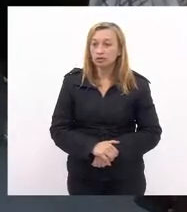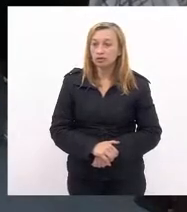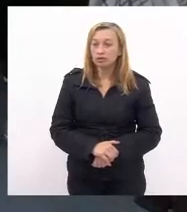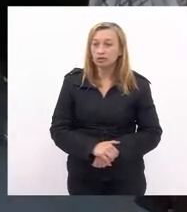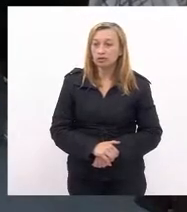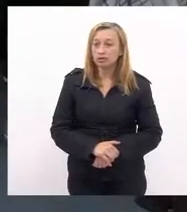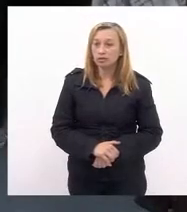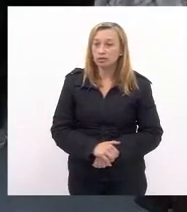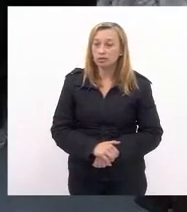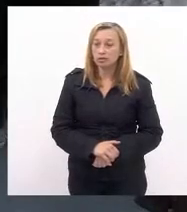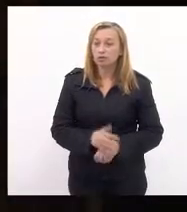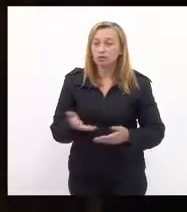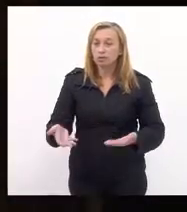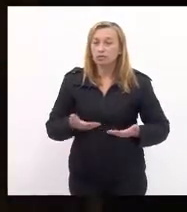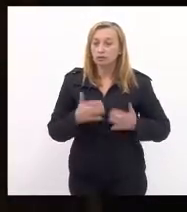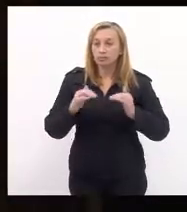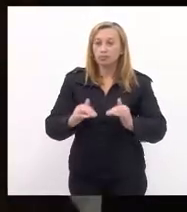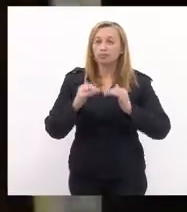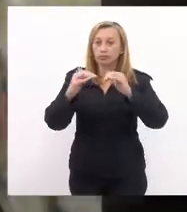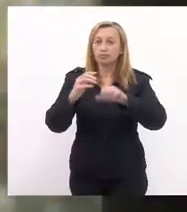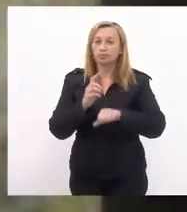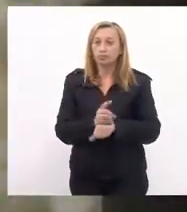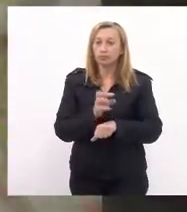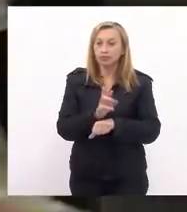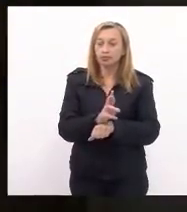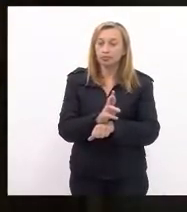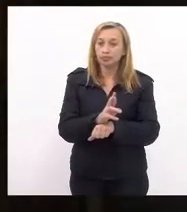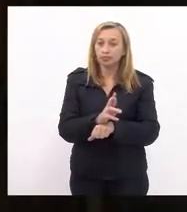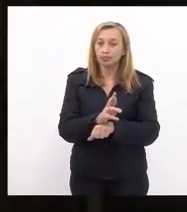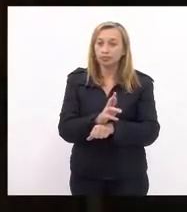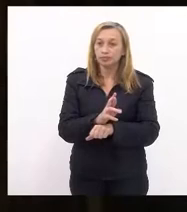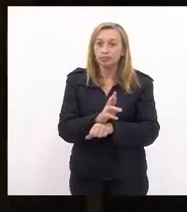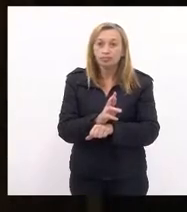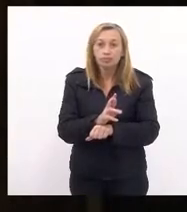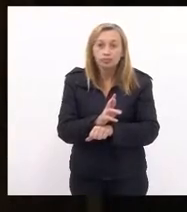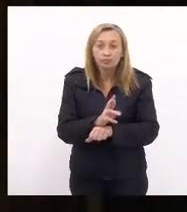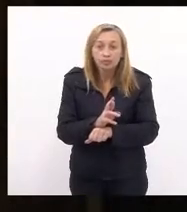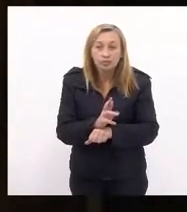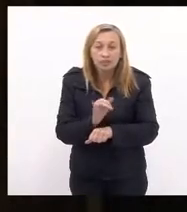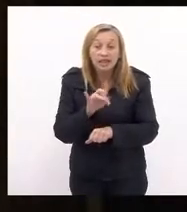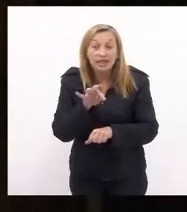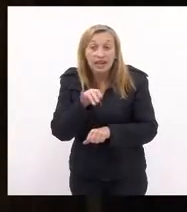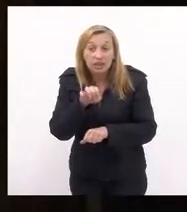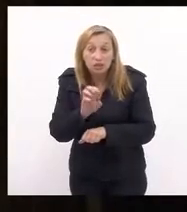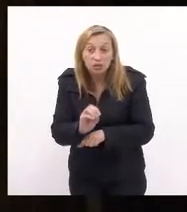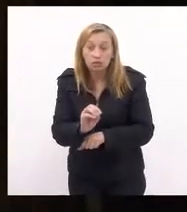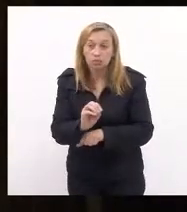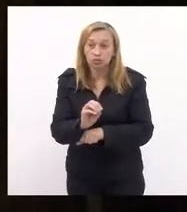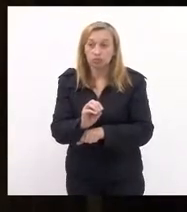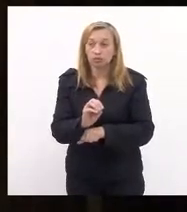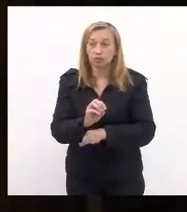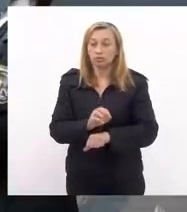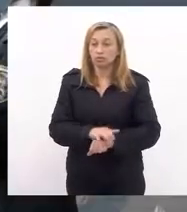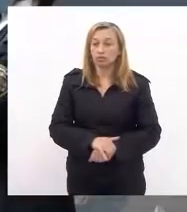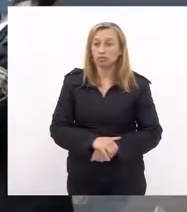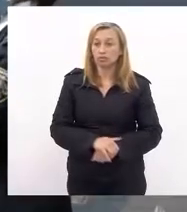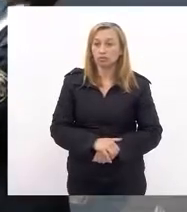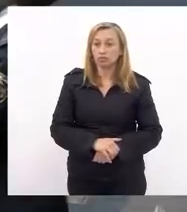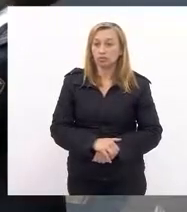Tenho a honra de chamar o excelentíssimo doutor Ireno Ferreira de Souza Júnior.